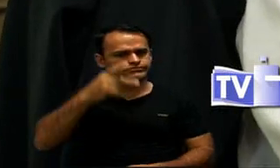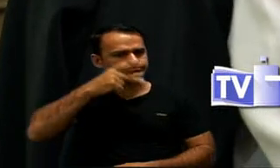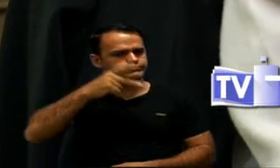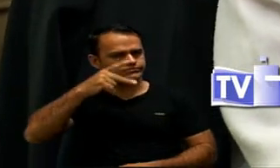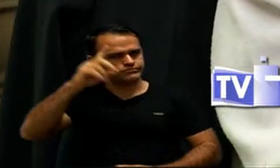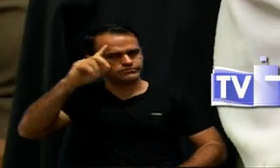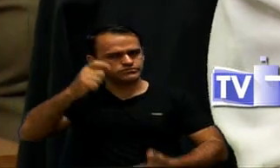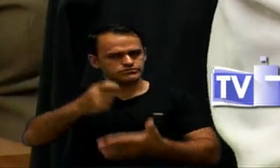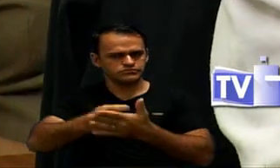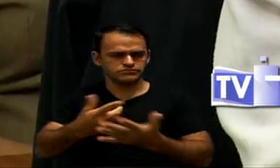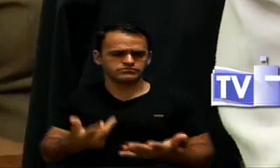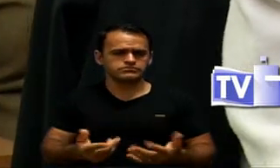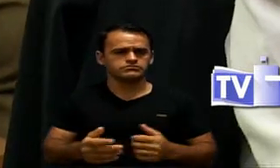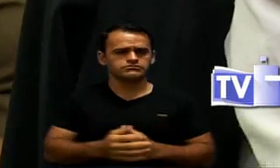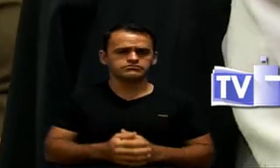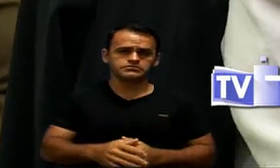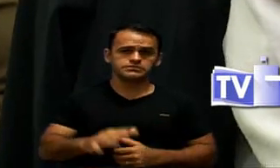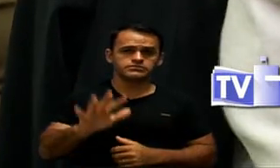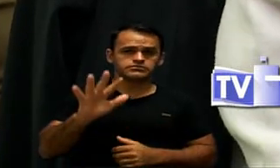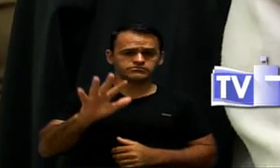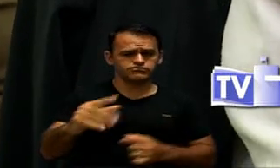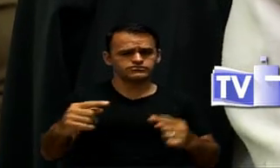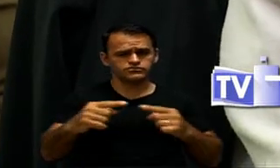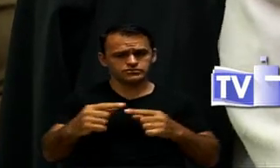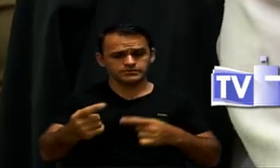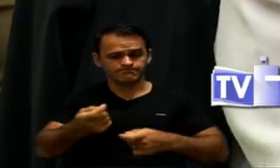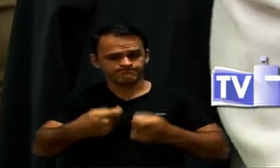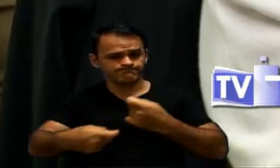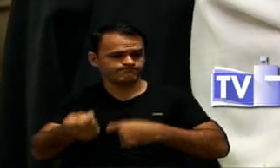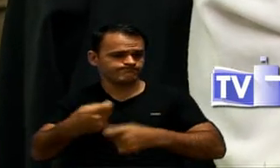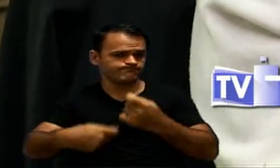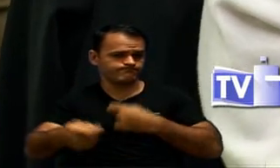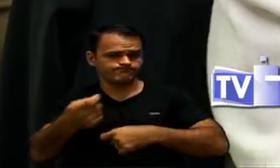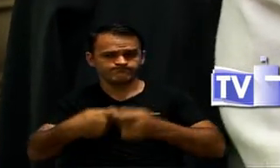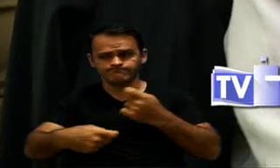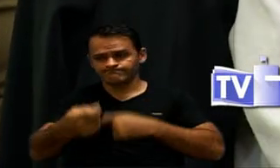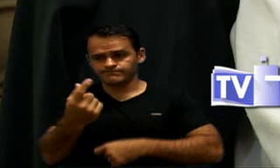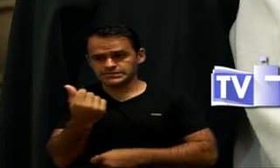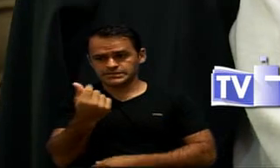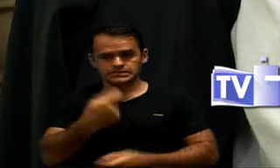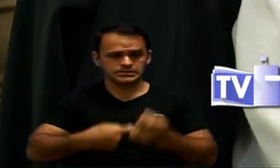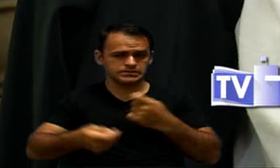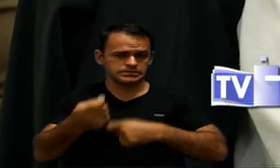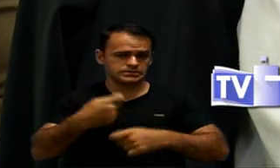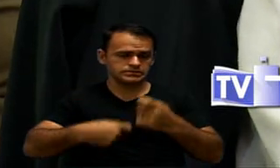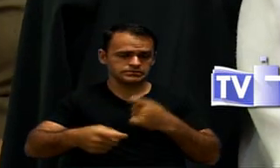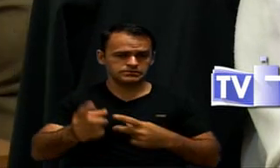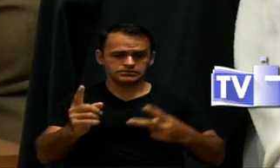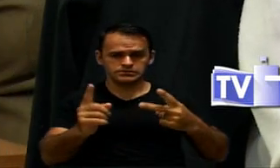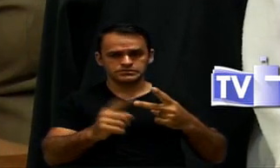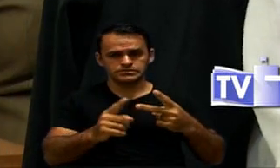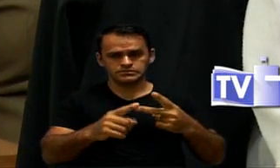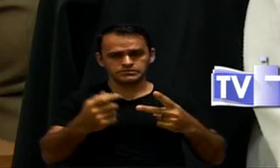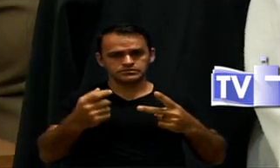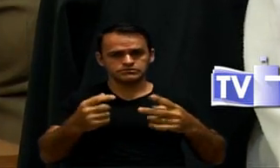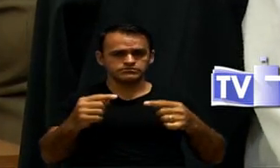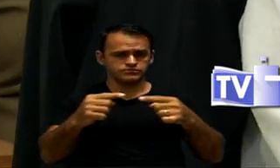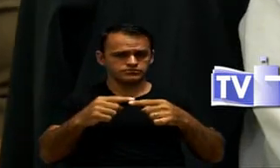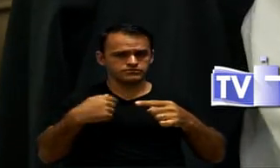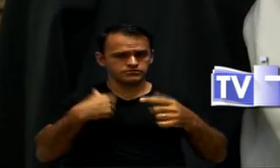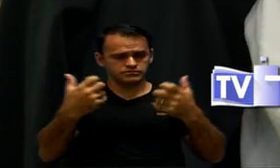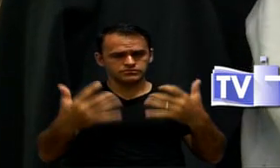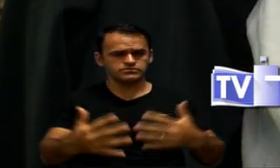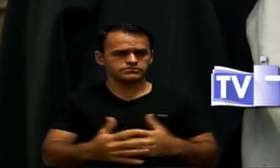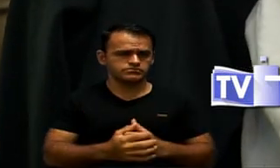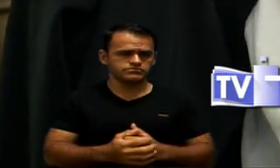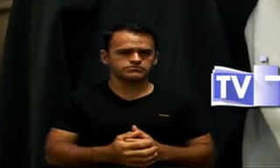ser, mas também é uma escolha que considera a questão financeira. Daí eu entro no segundo ponto da minha fala. Não adianta